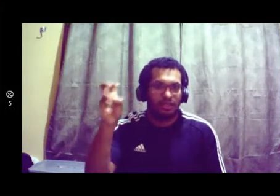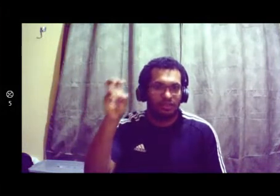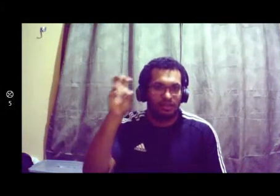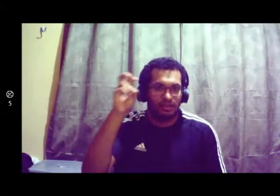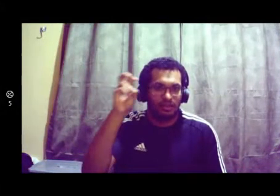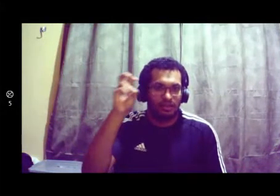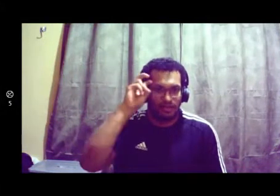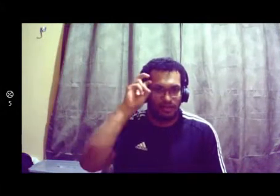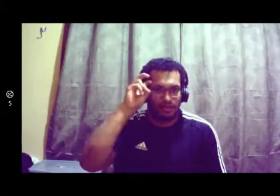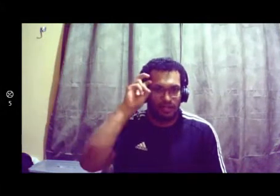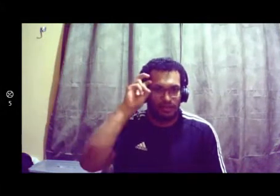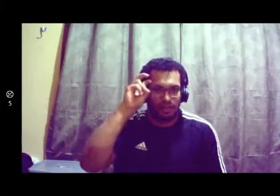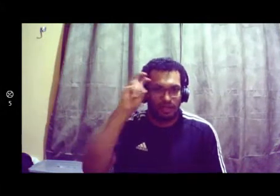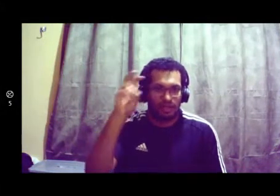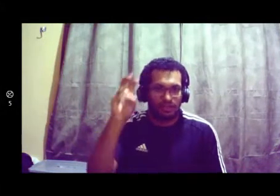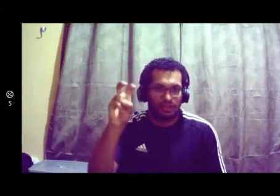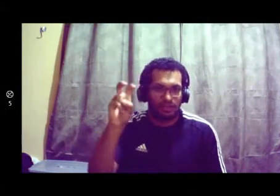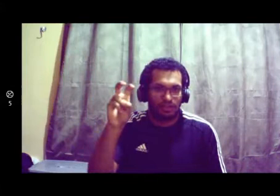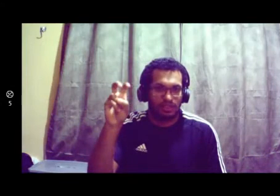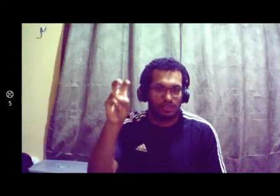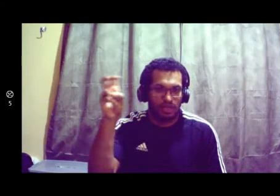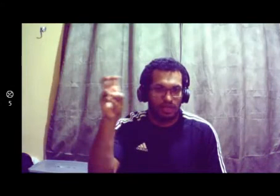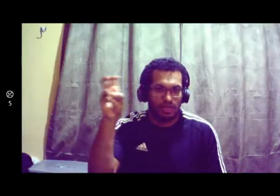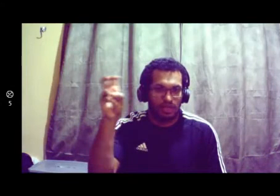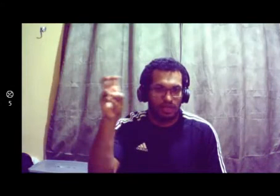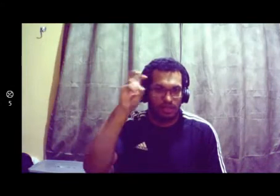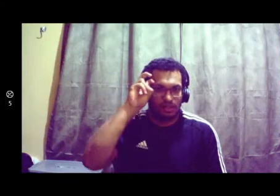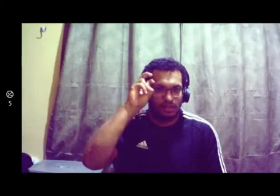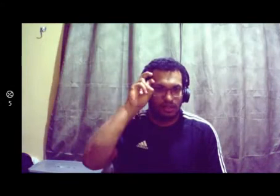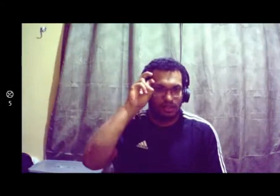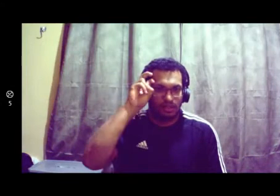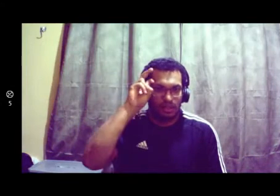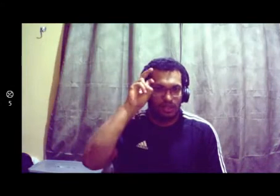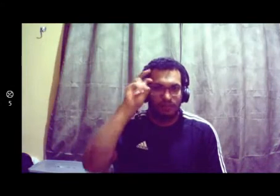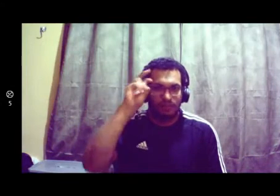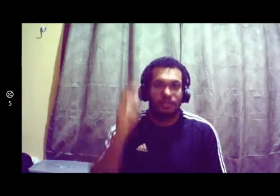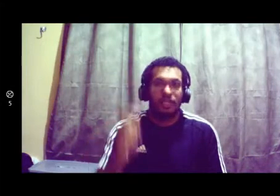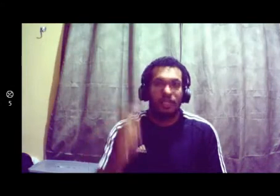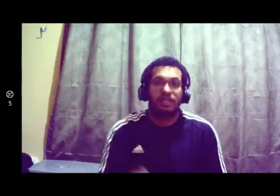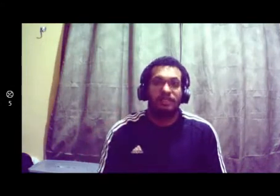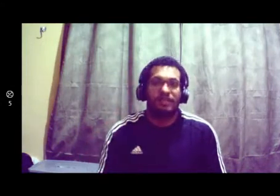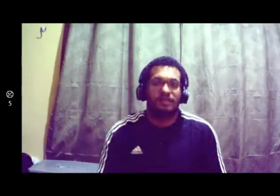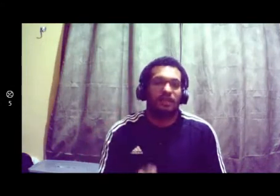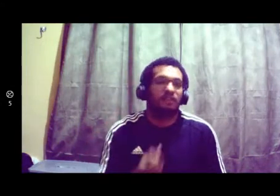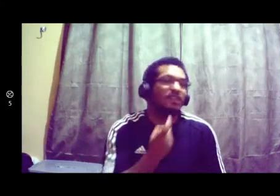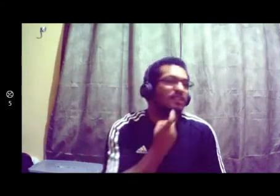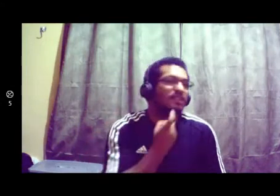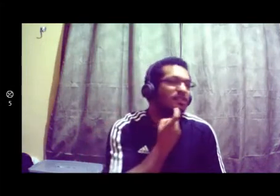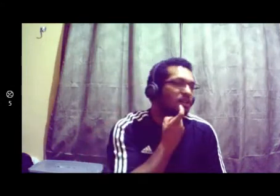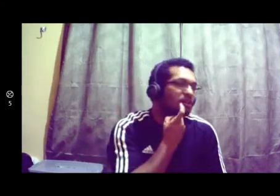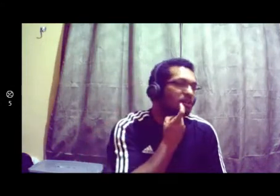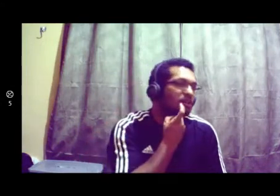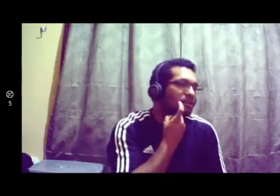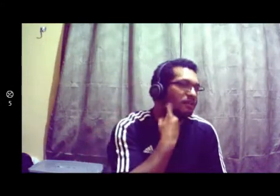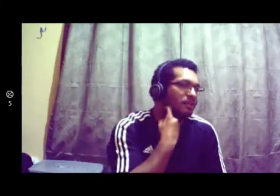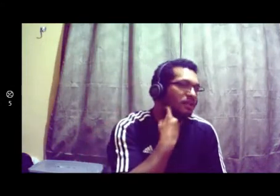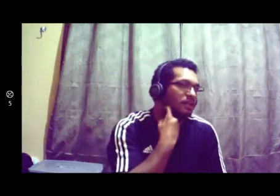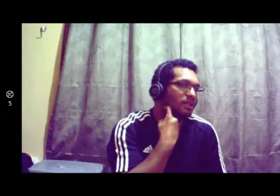quinta, faz o cinco aqui, ó, sinal de cinco, lembra? Quinta, sexta, faz assim,